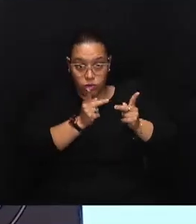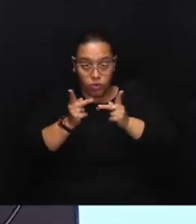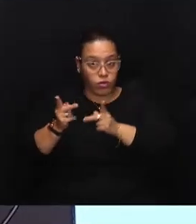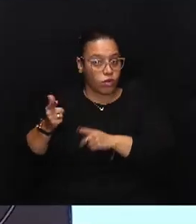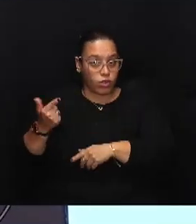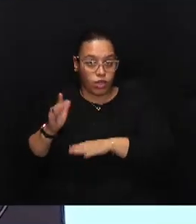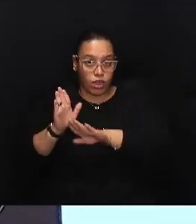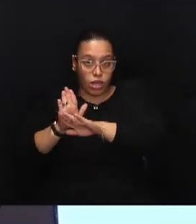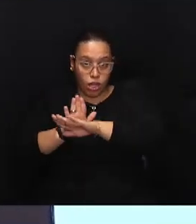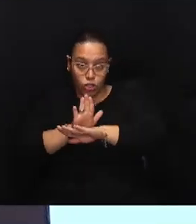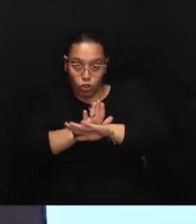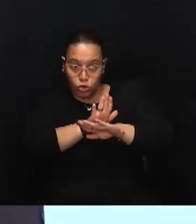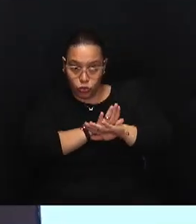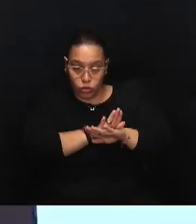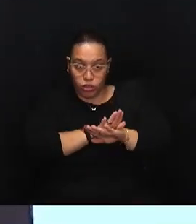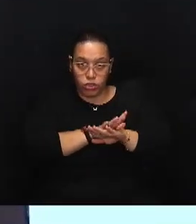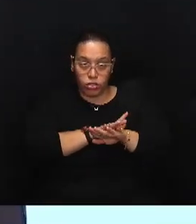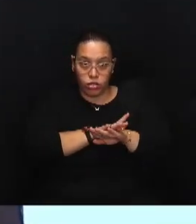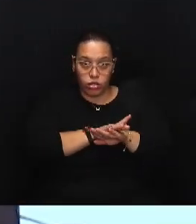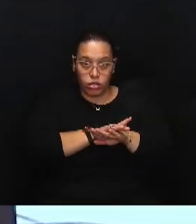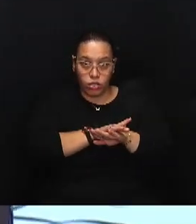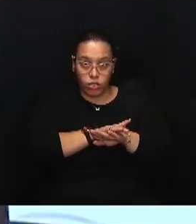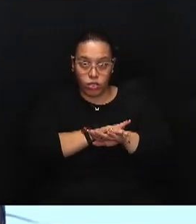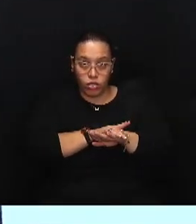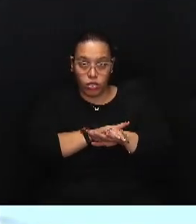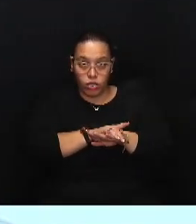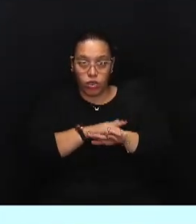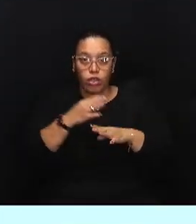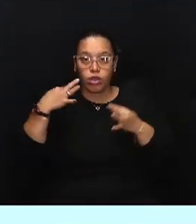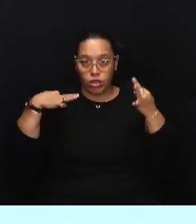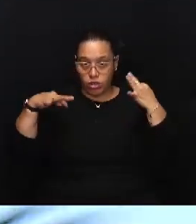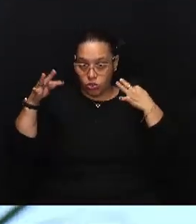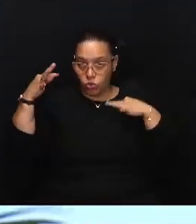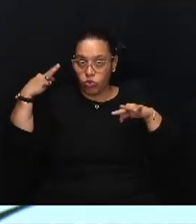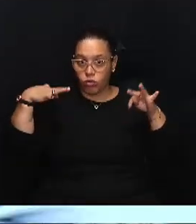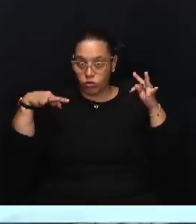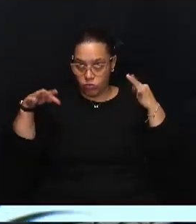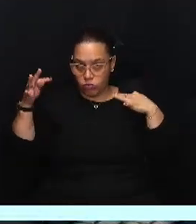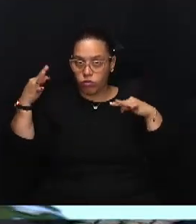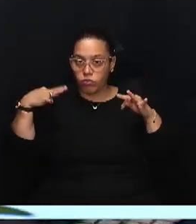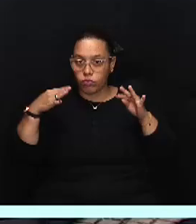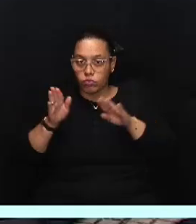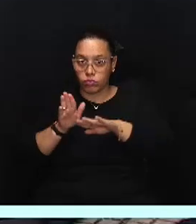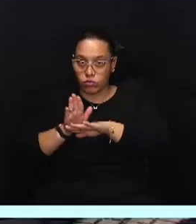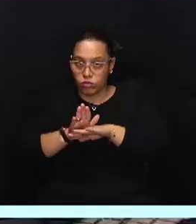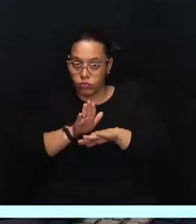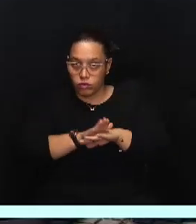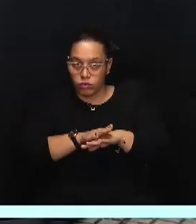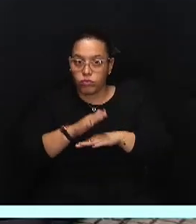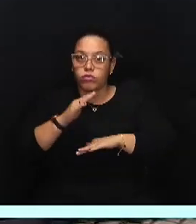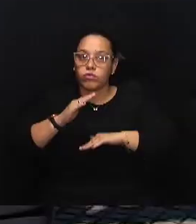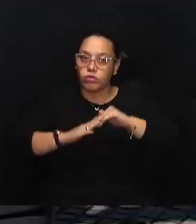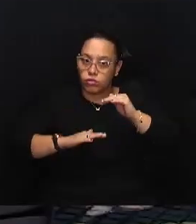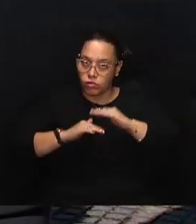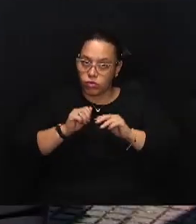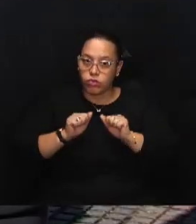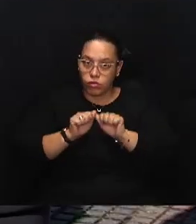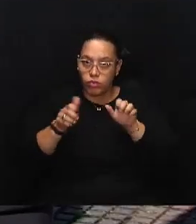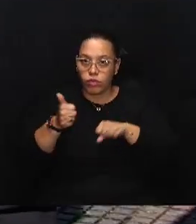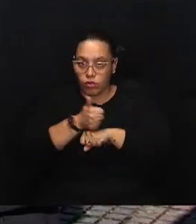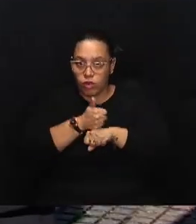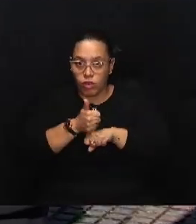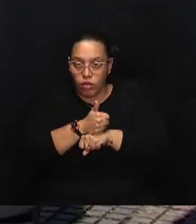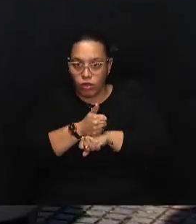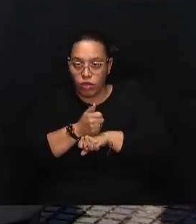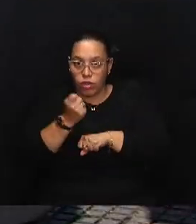de ninguém. A gente tem alguns guias de turismo da cidade que também oferecem esses serviços, claro, eles são profissionais, e